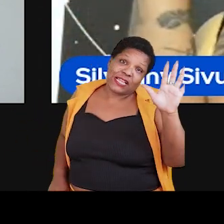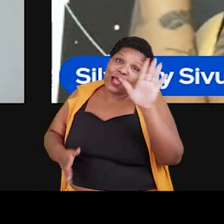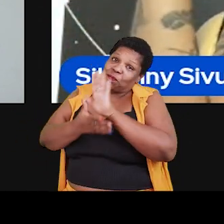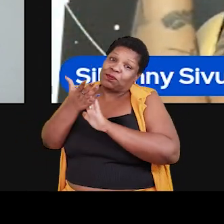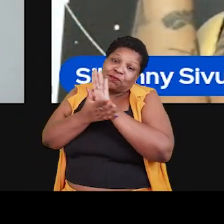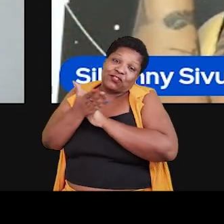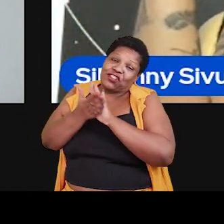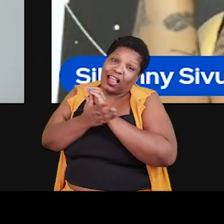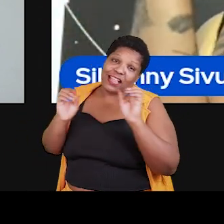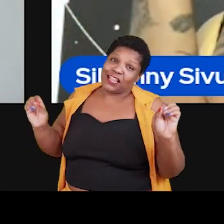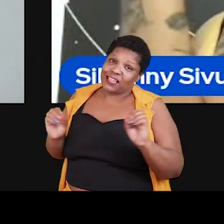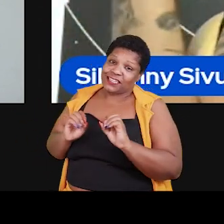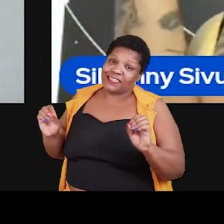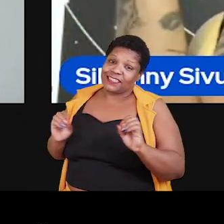ainda.